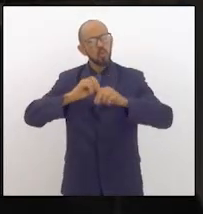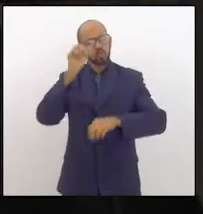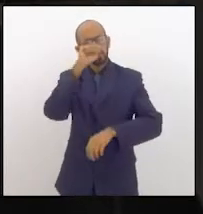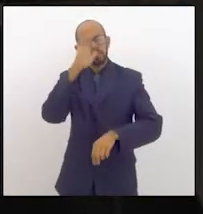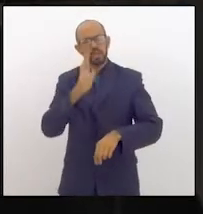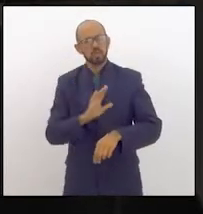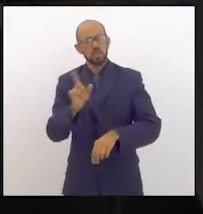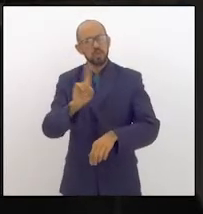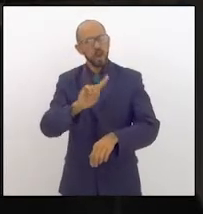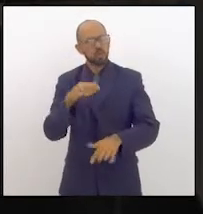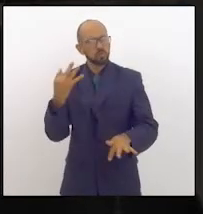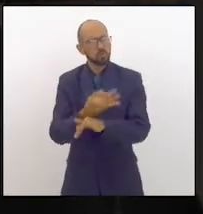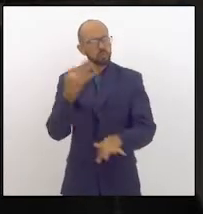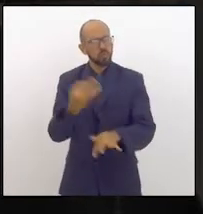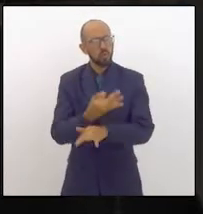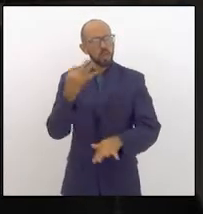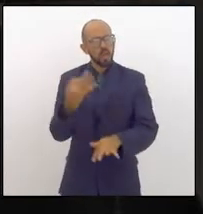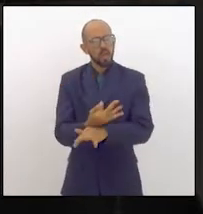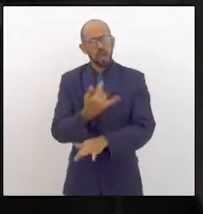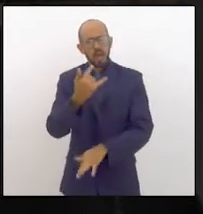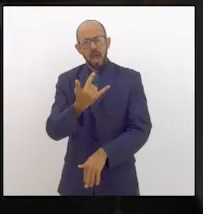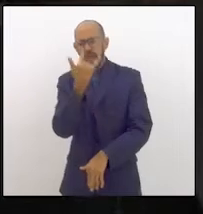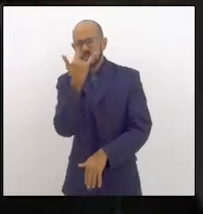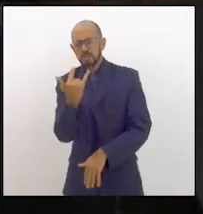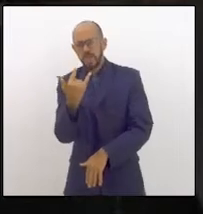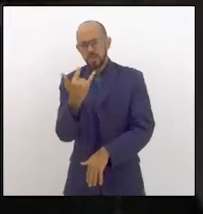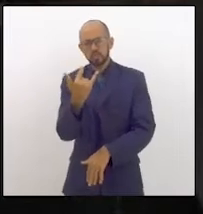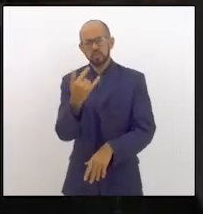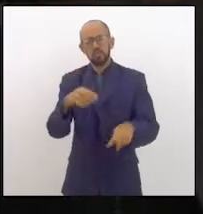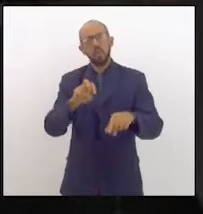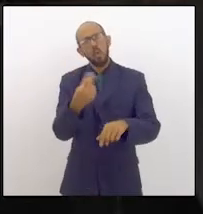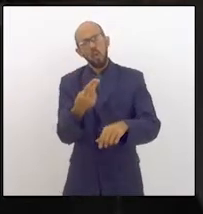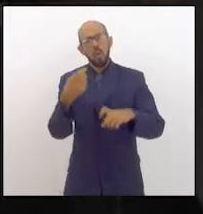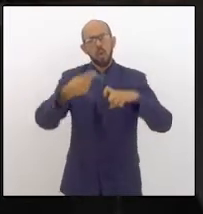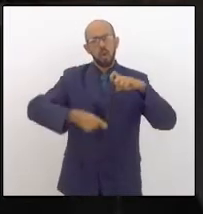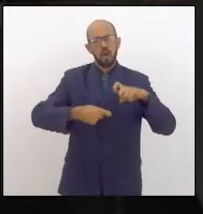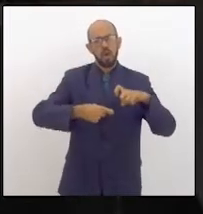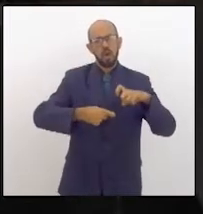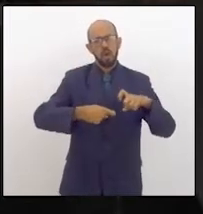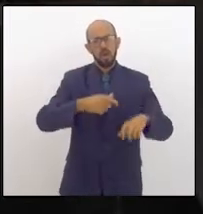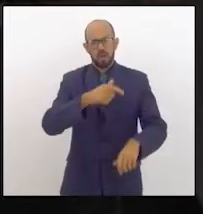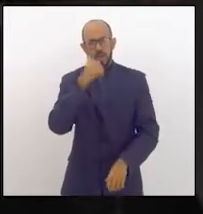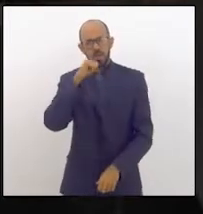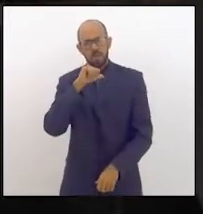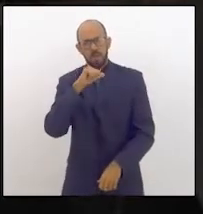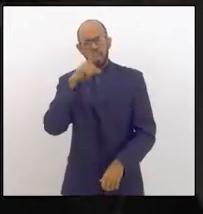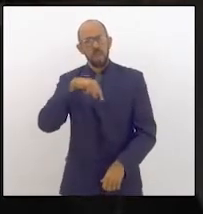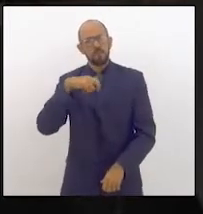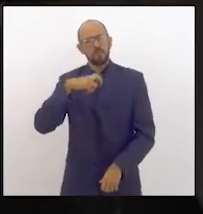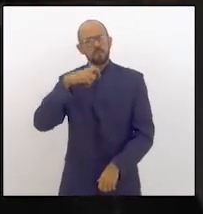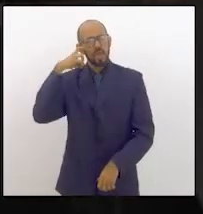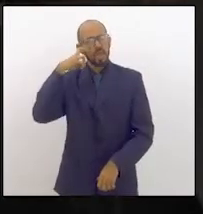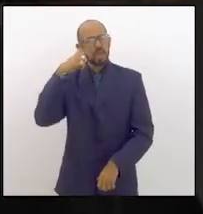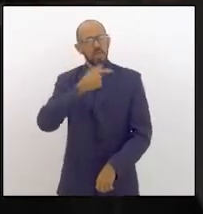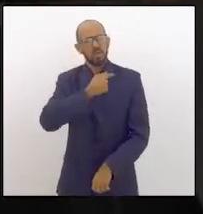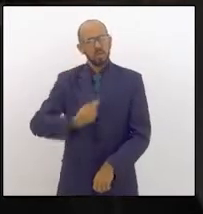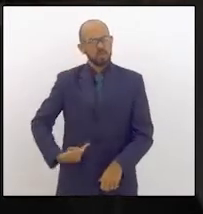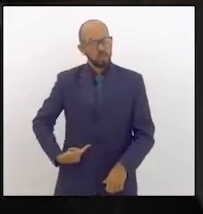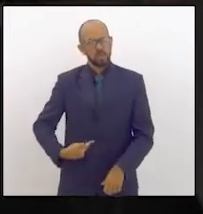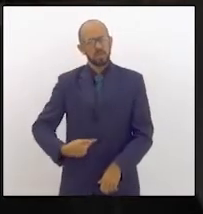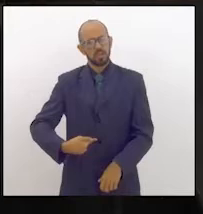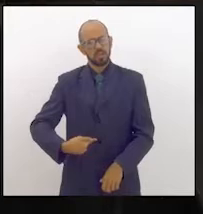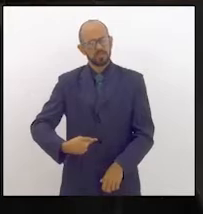não toleraremos assédio sexual e estupro de nossas mulheres vergonhoso o governador Wilson